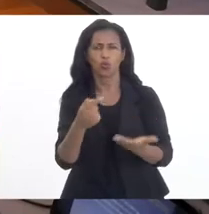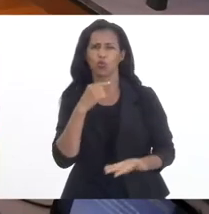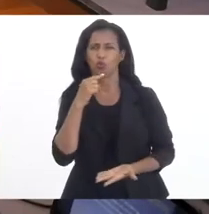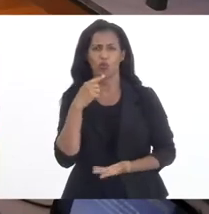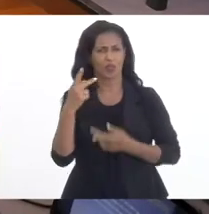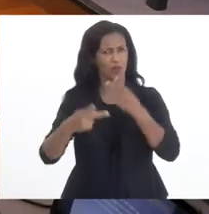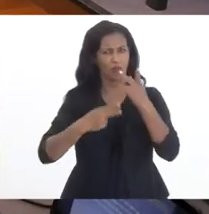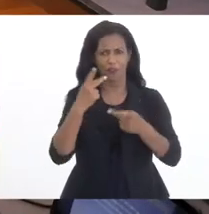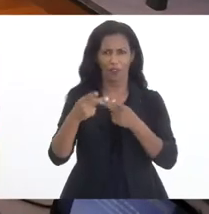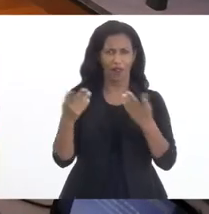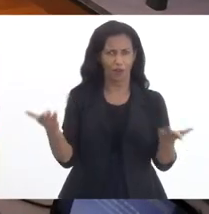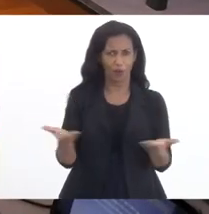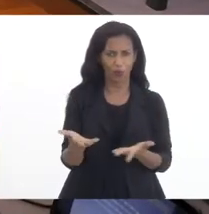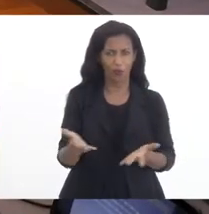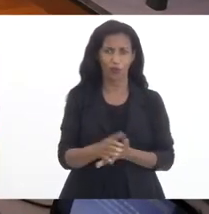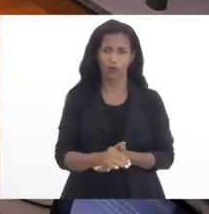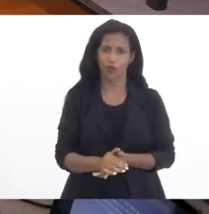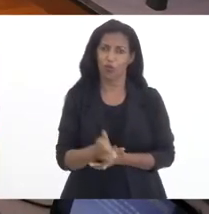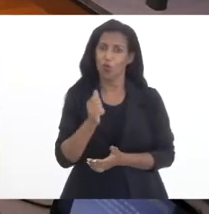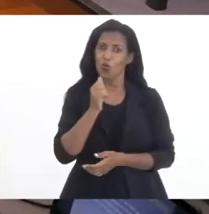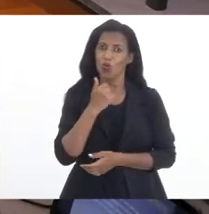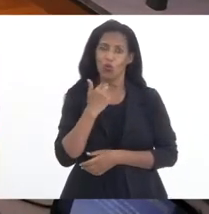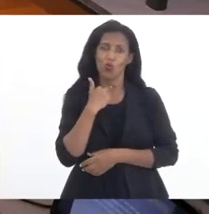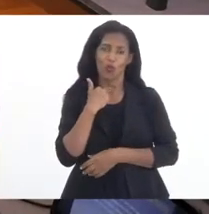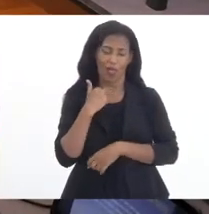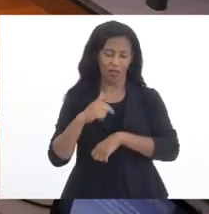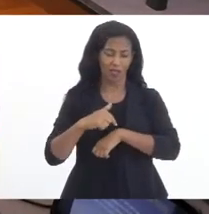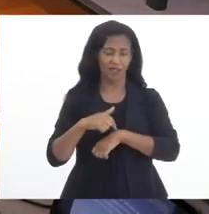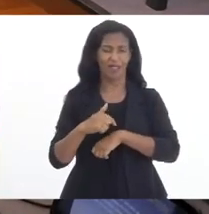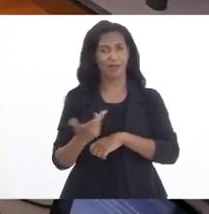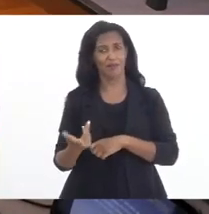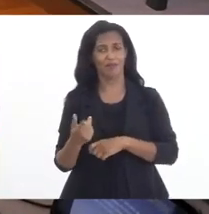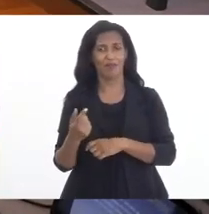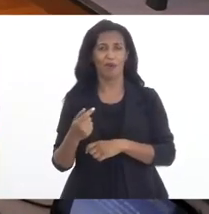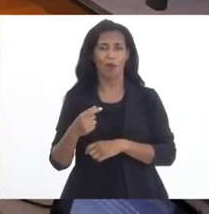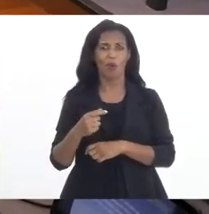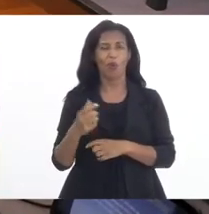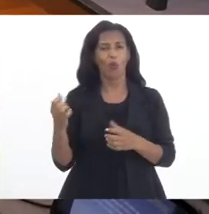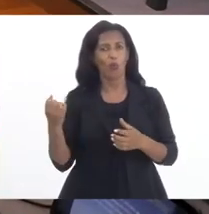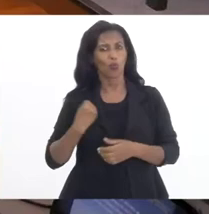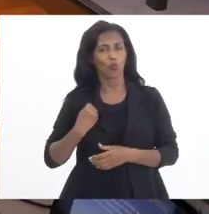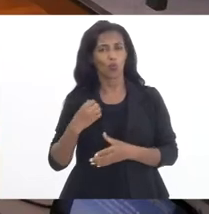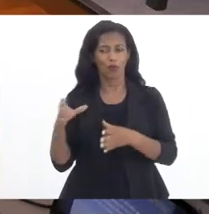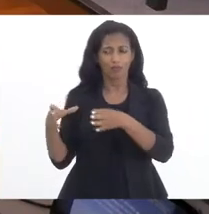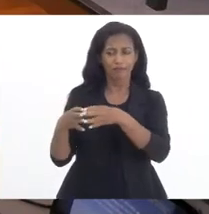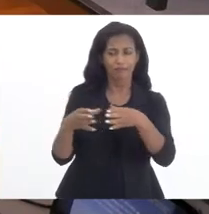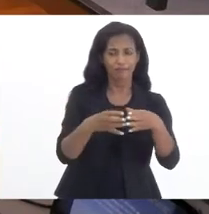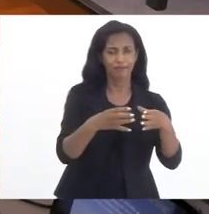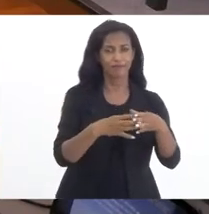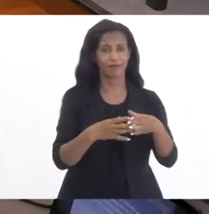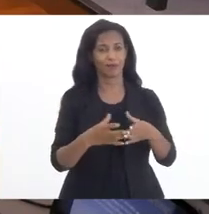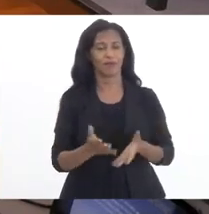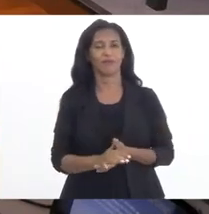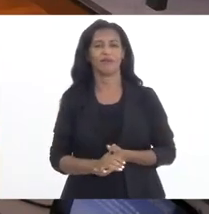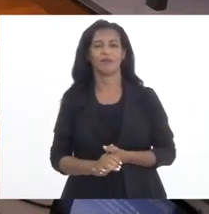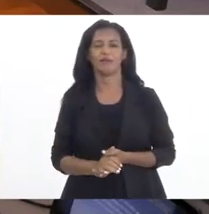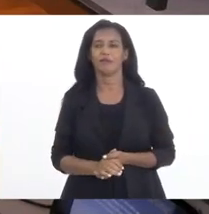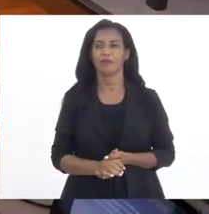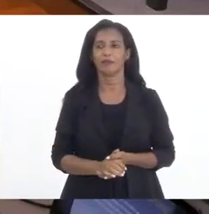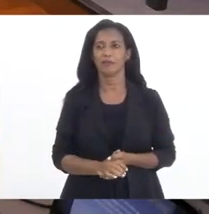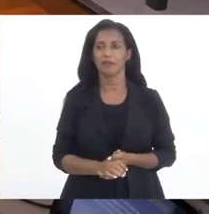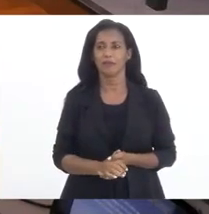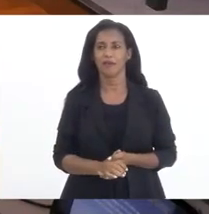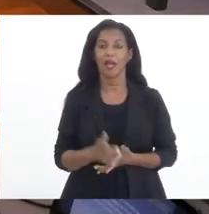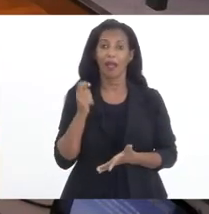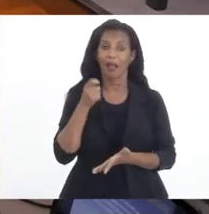uso da palavra. Não tem jeito, a gente que tem uma limitação. Tentei fazer para que mais gente possível falasse.